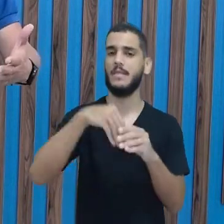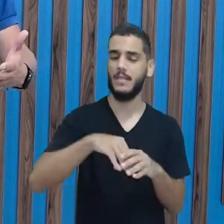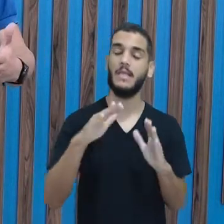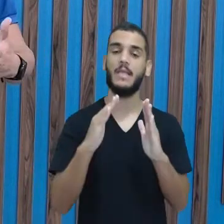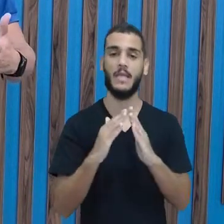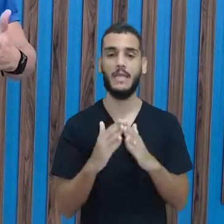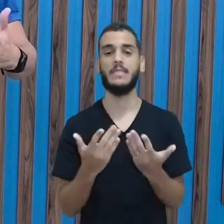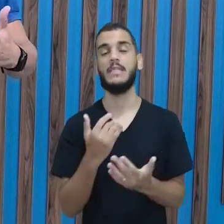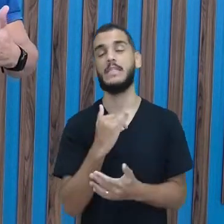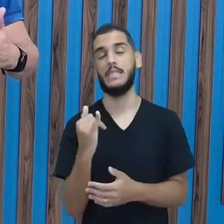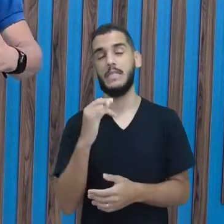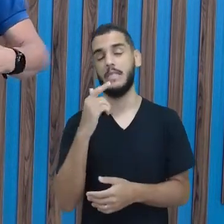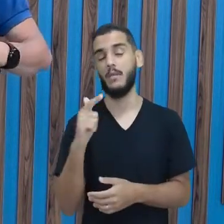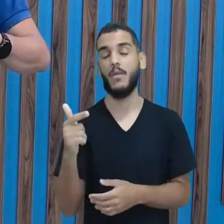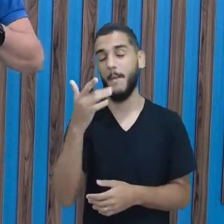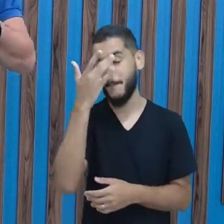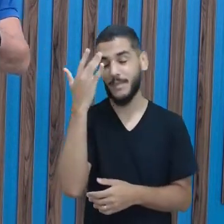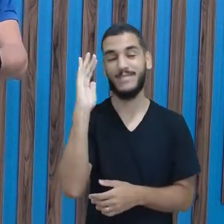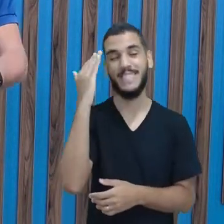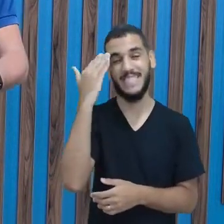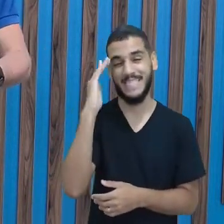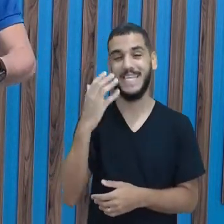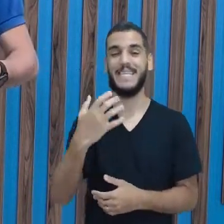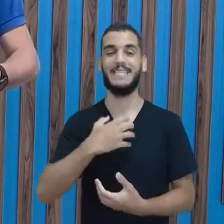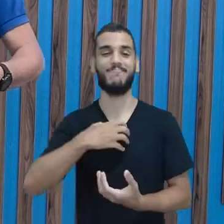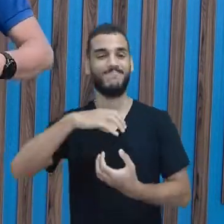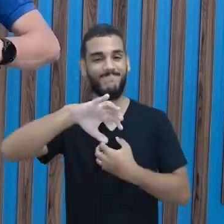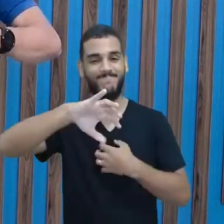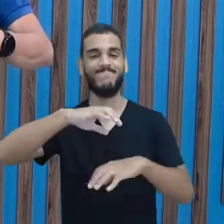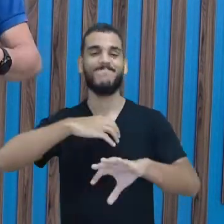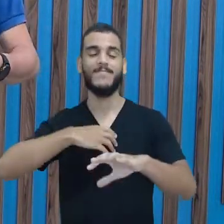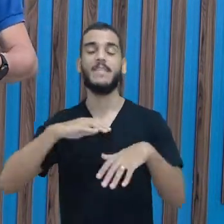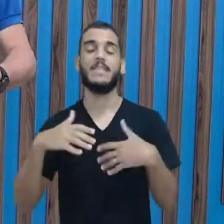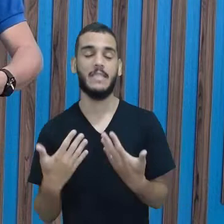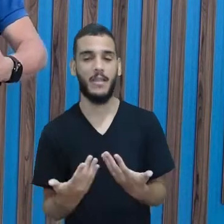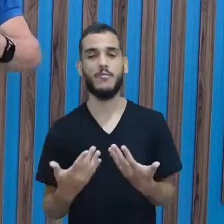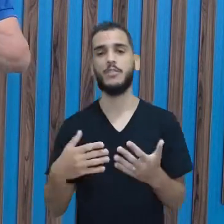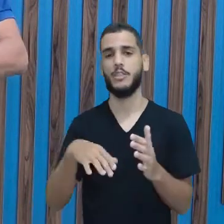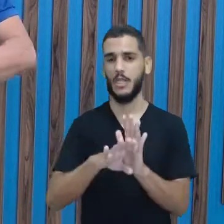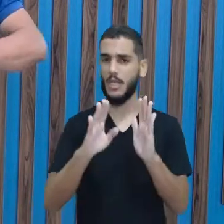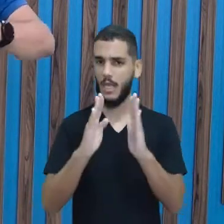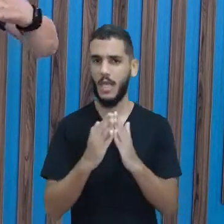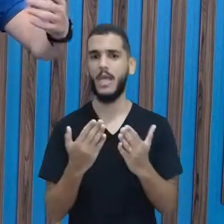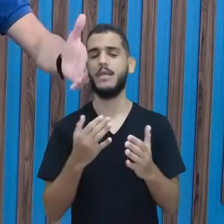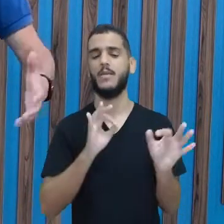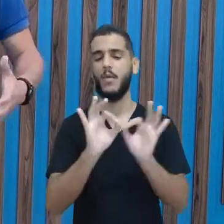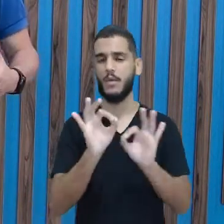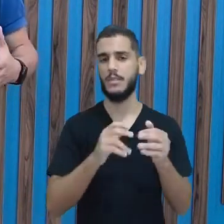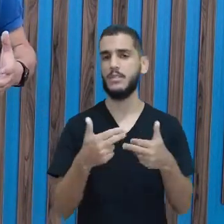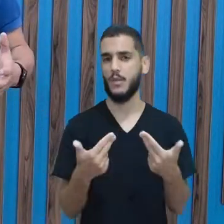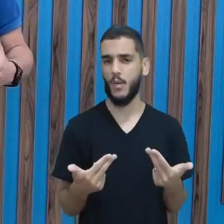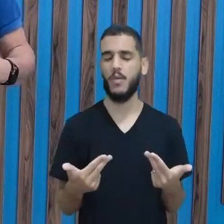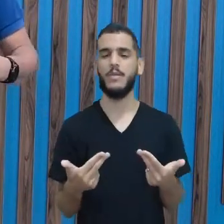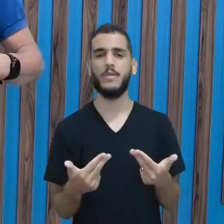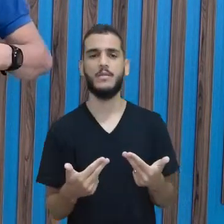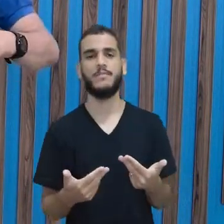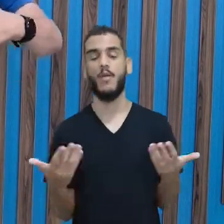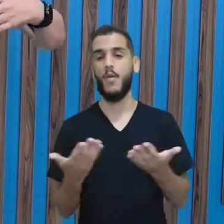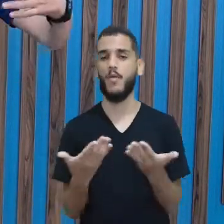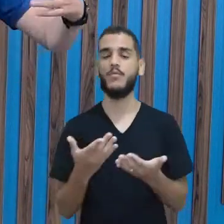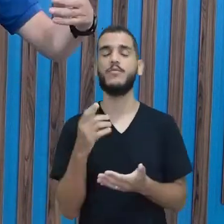entenda isso, né, que tenha empatia, né, de você chegar em casa primeiro, fazer uma janta, organizar uma coisa, né? Então,